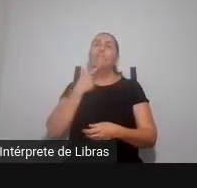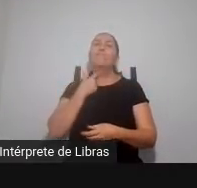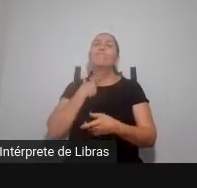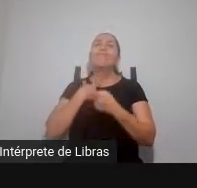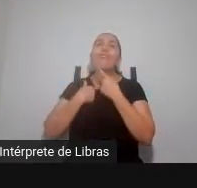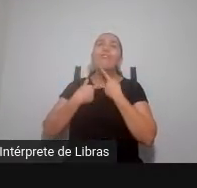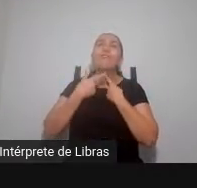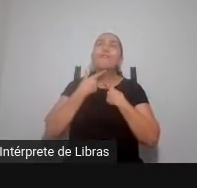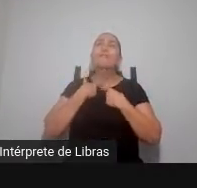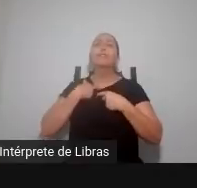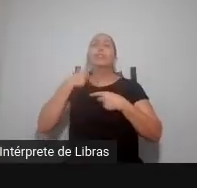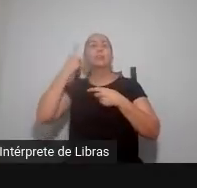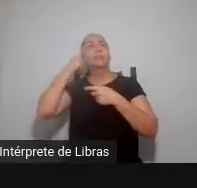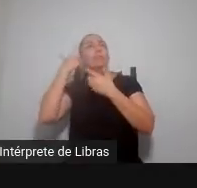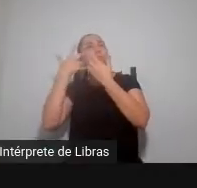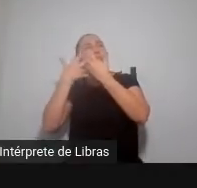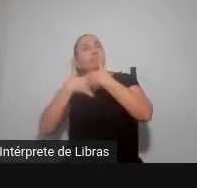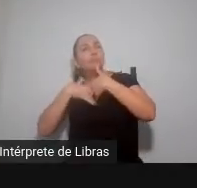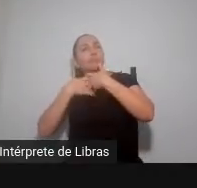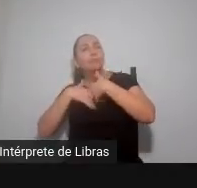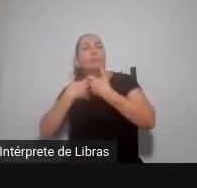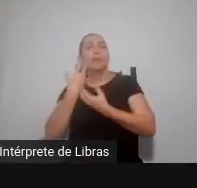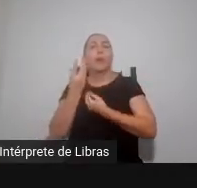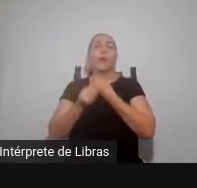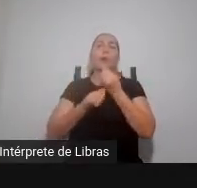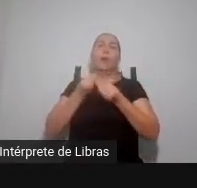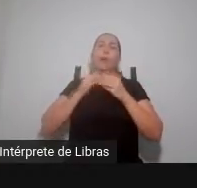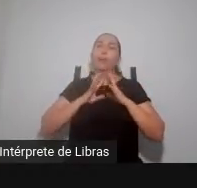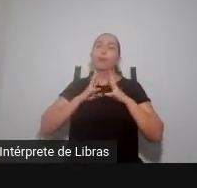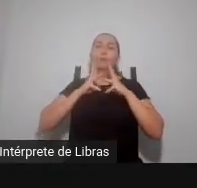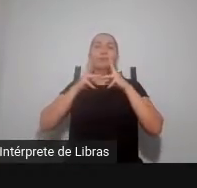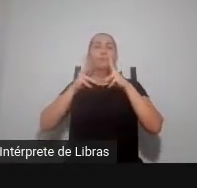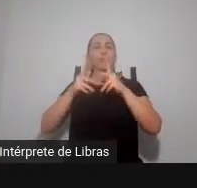para ele refletir sobre todas essas